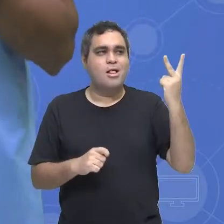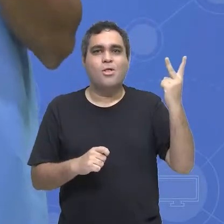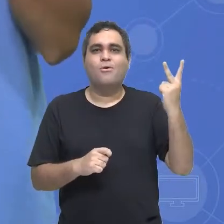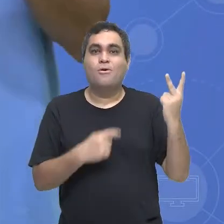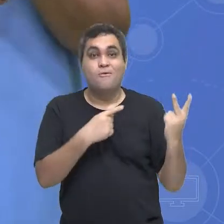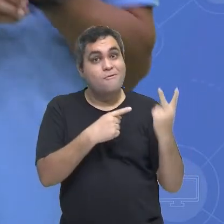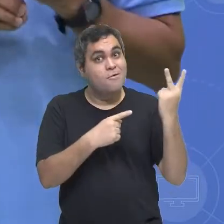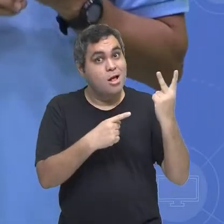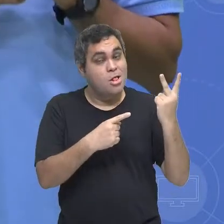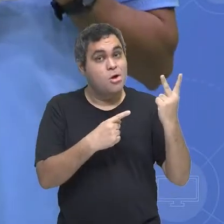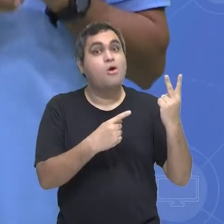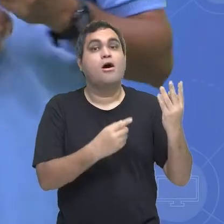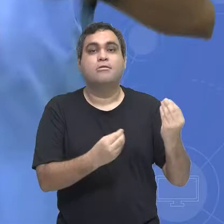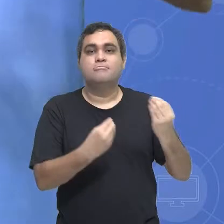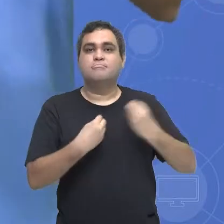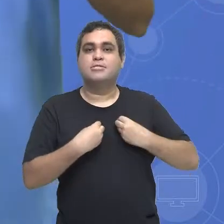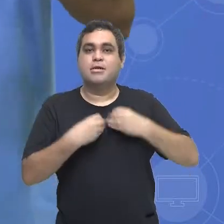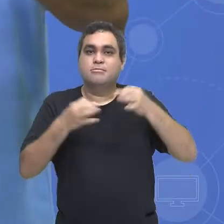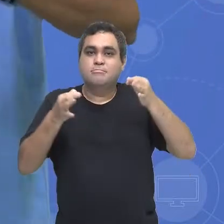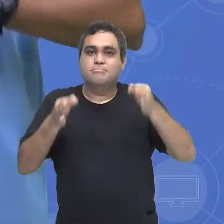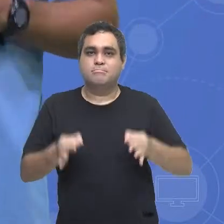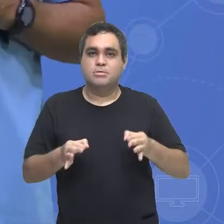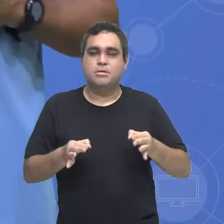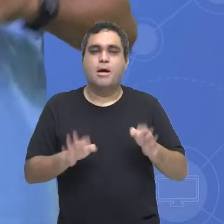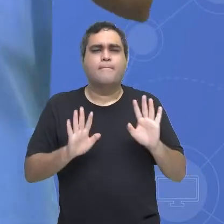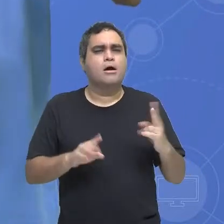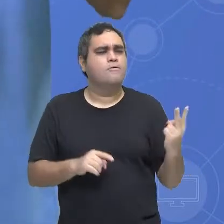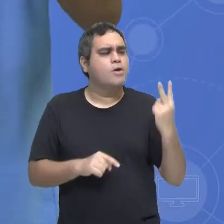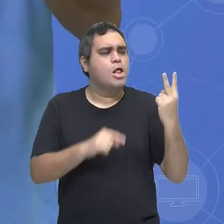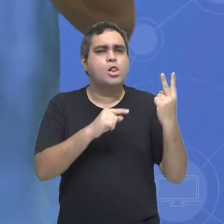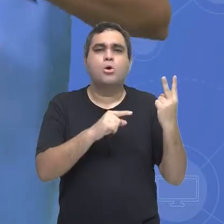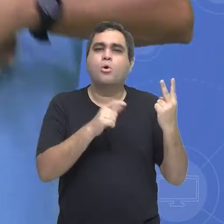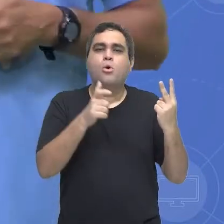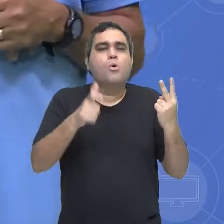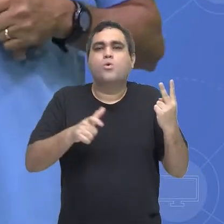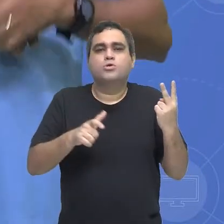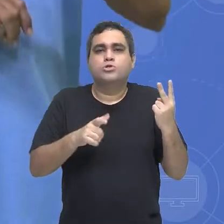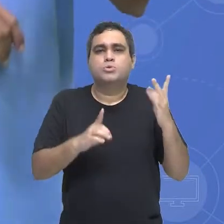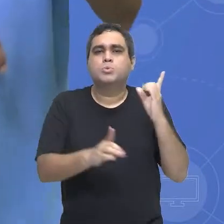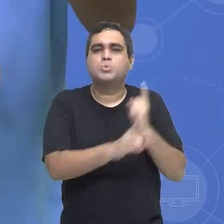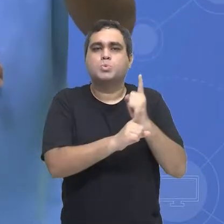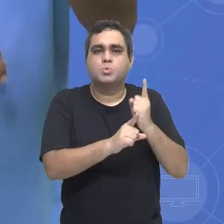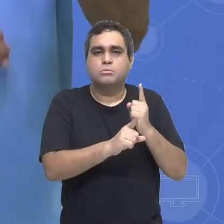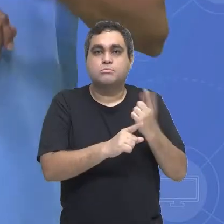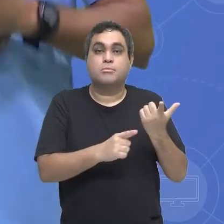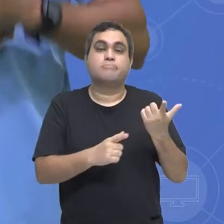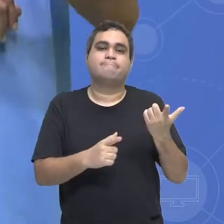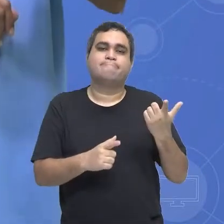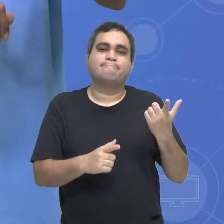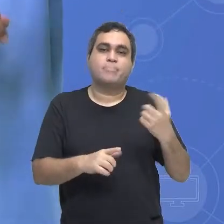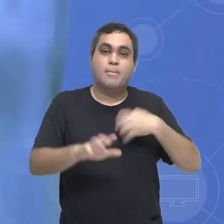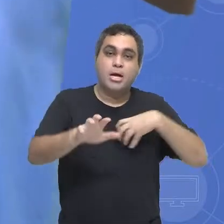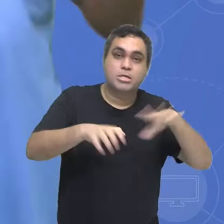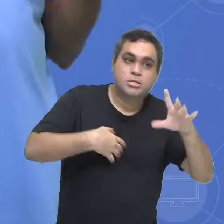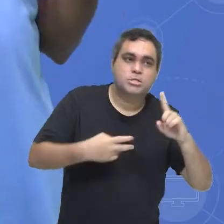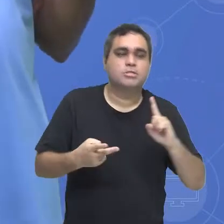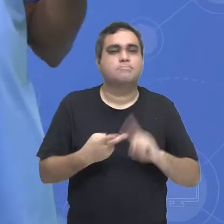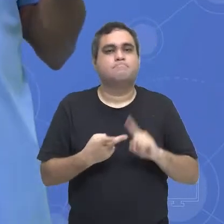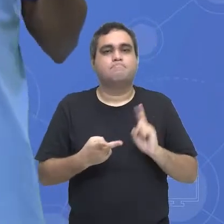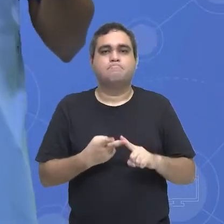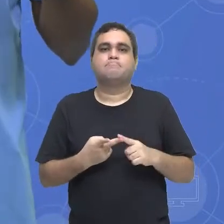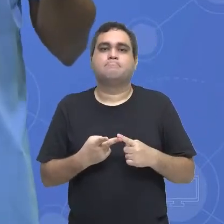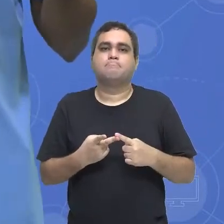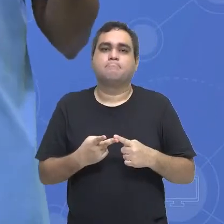valor onde houver o que, gente? Apreço, empatia, estima, afetividade. Olha